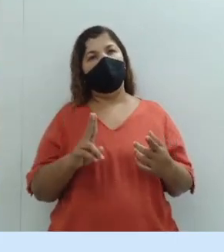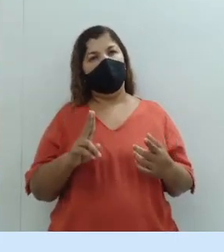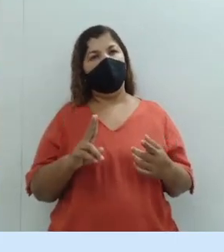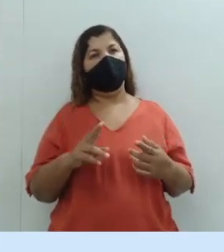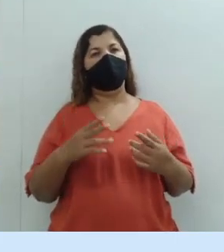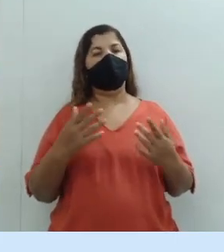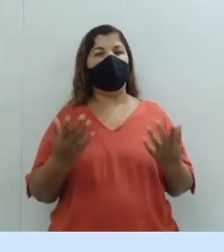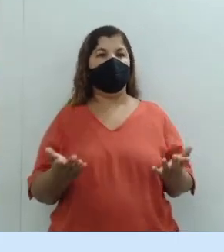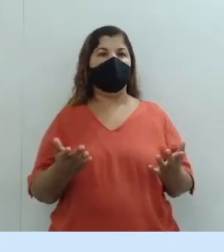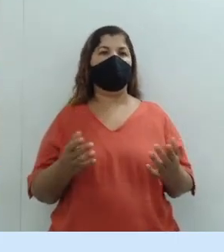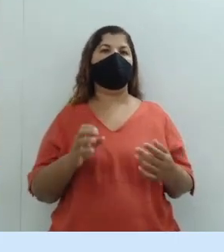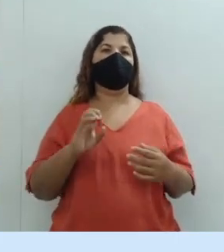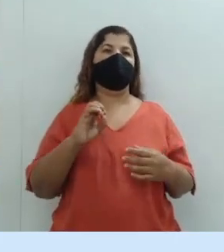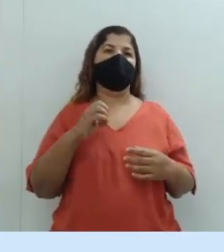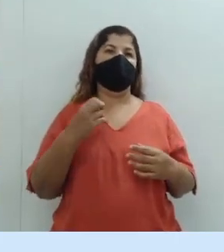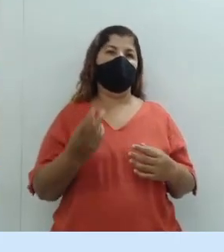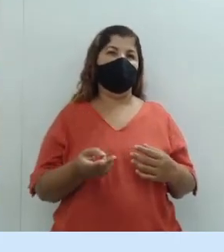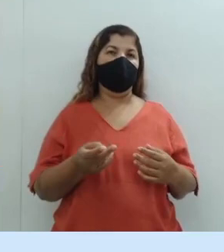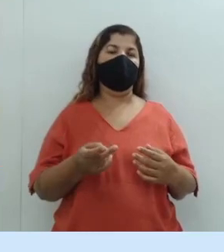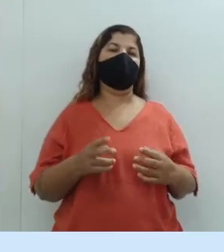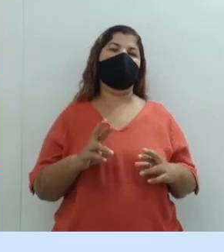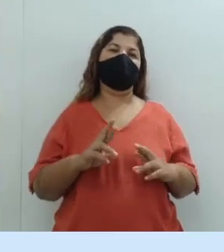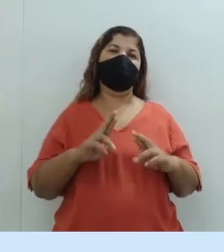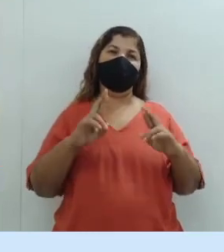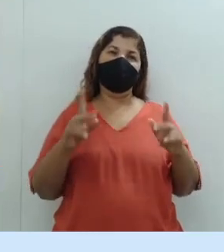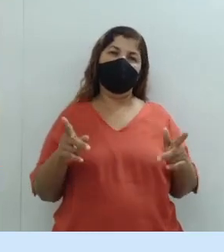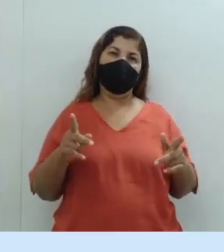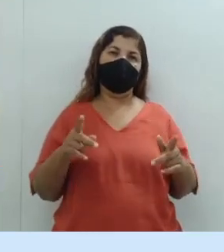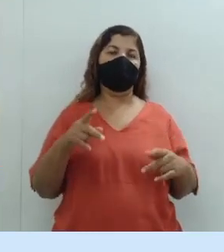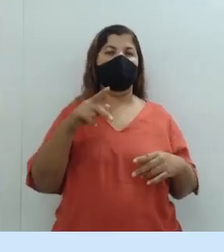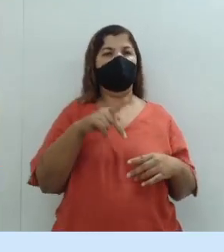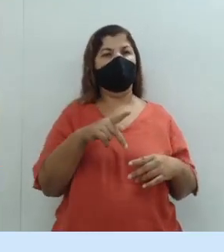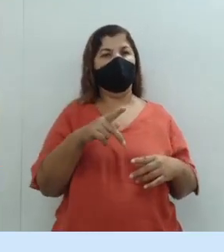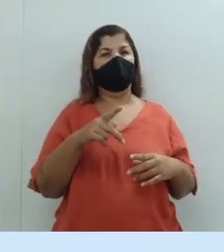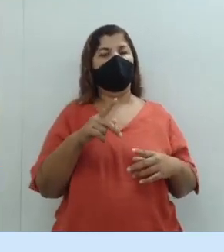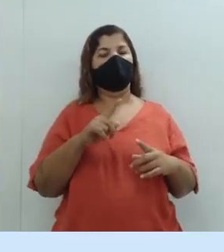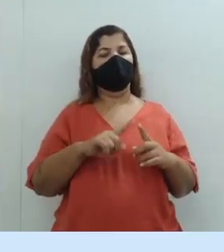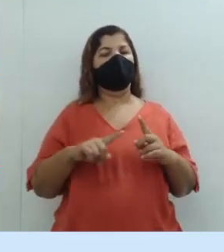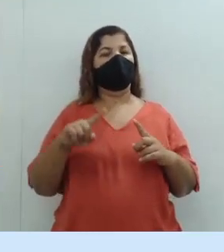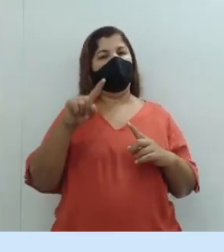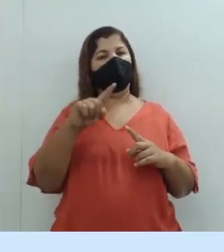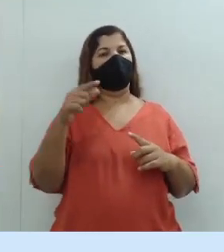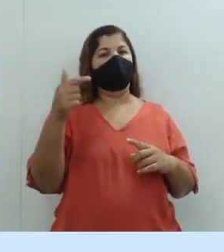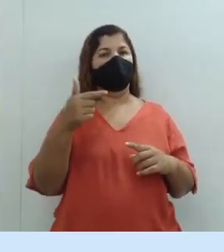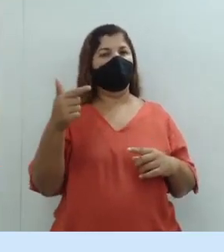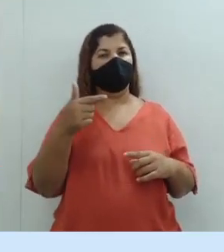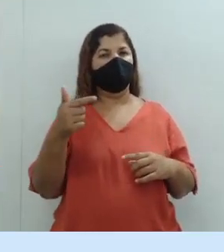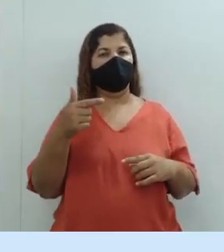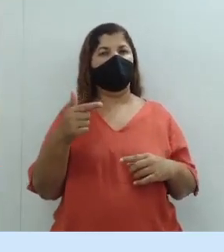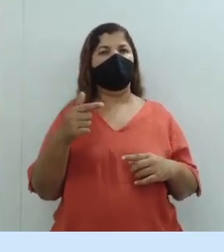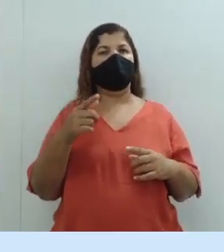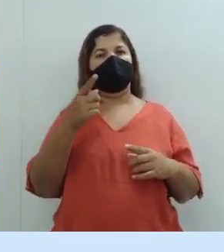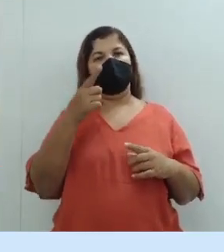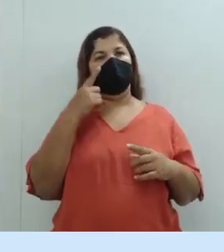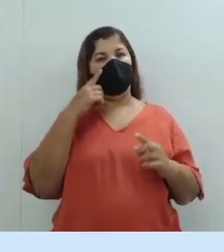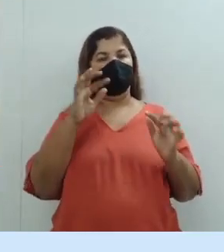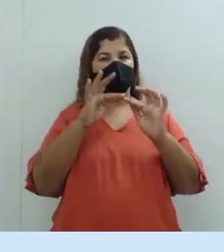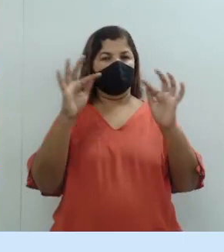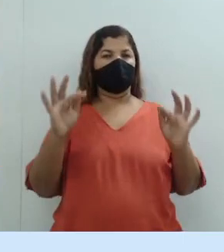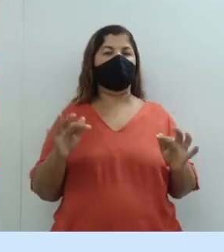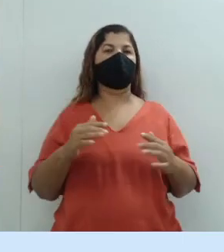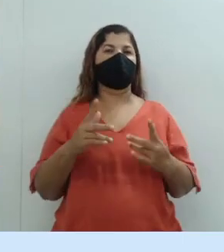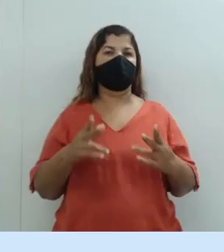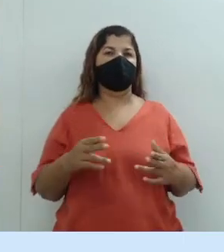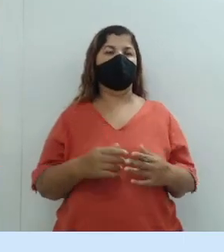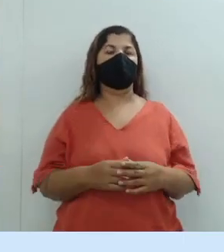ainda pode ser calculado como a diferença de potencial elevado ao quadrado, tudo isso dividido aí pelo valor da resistência